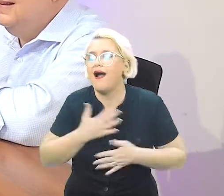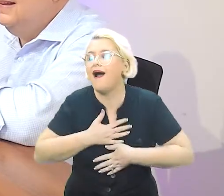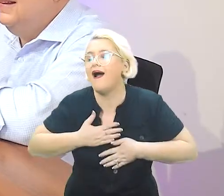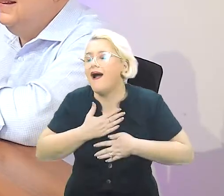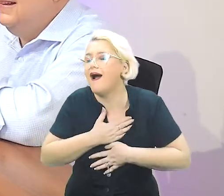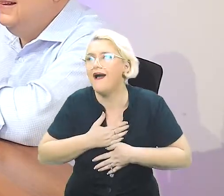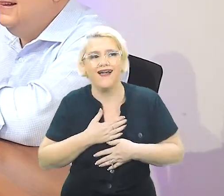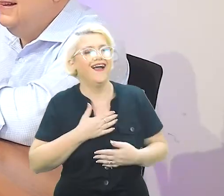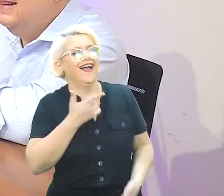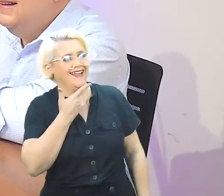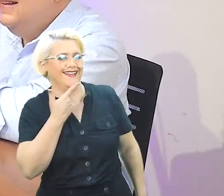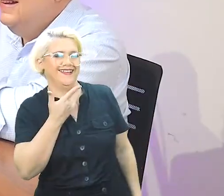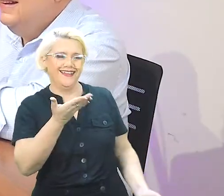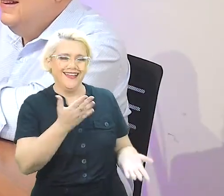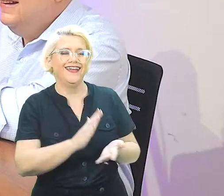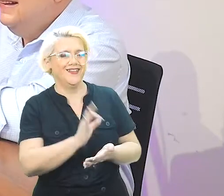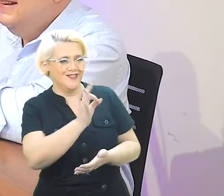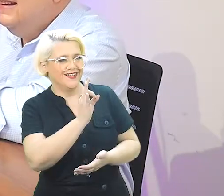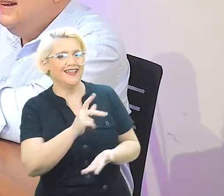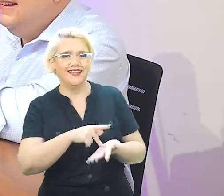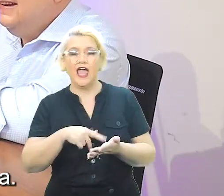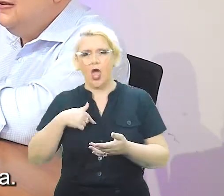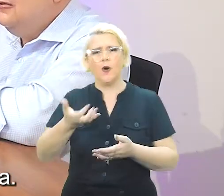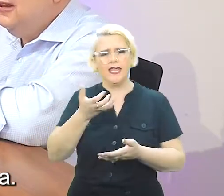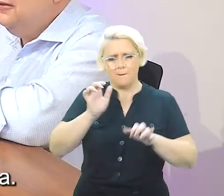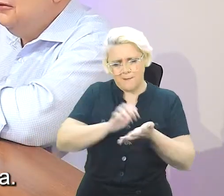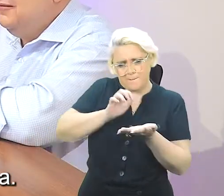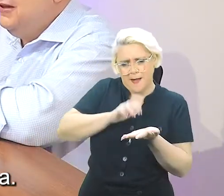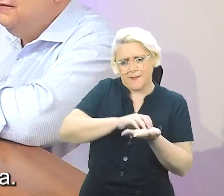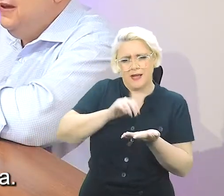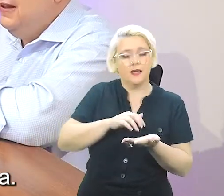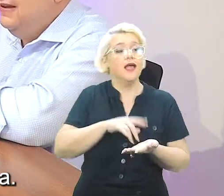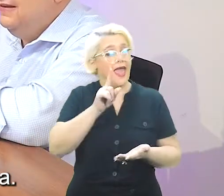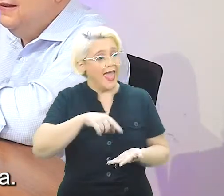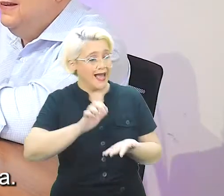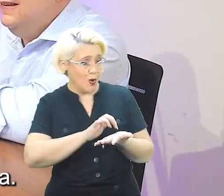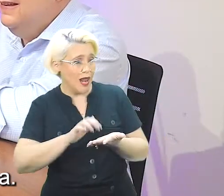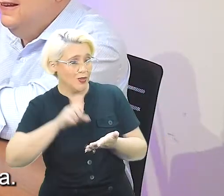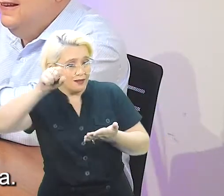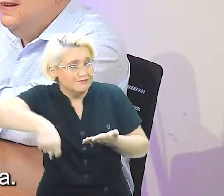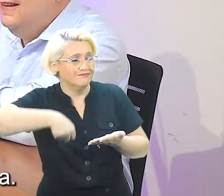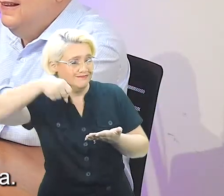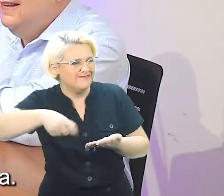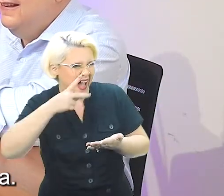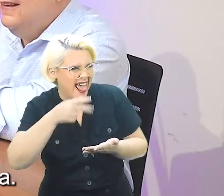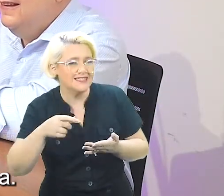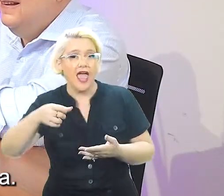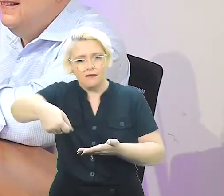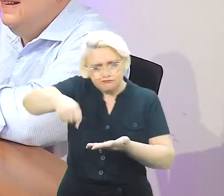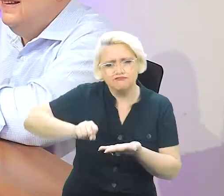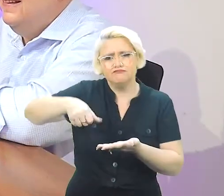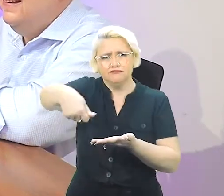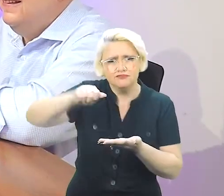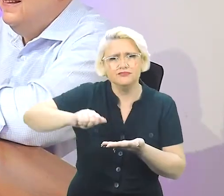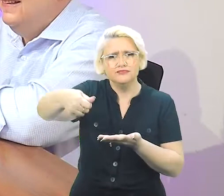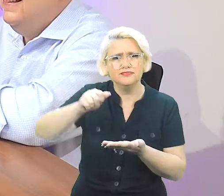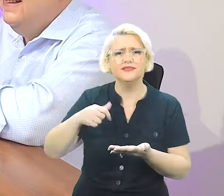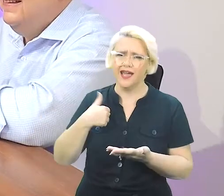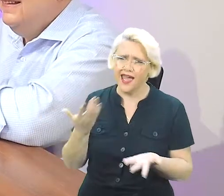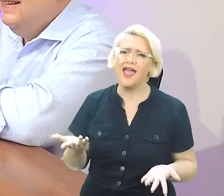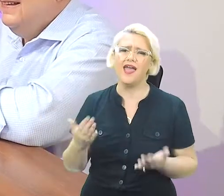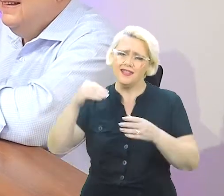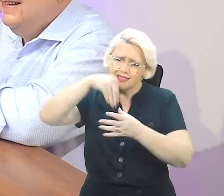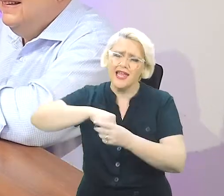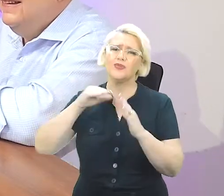fazer usar aquela máquina. Aquela, né? Calculadora manivela. Era manivela. Né? E